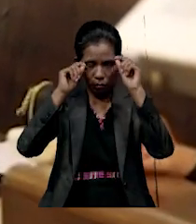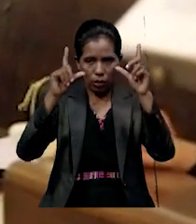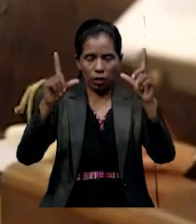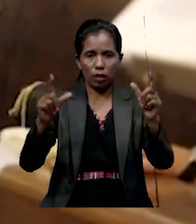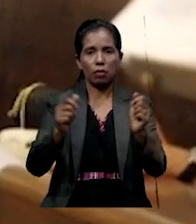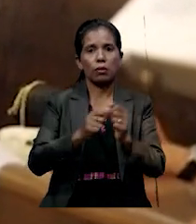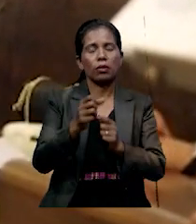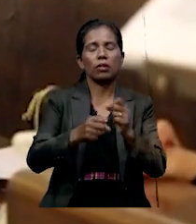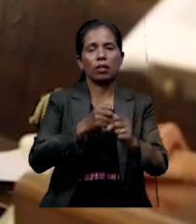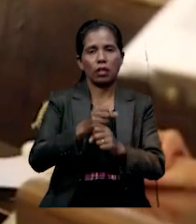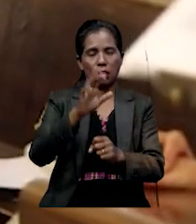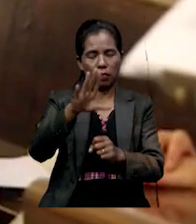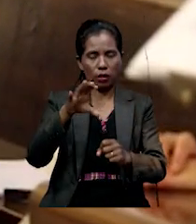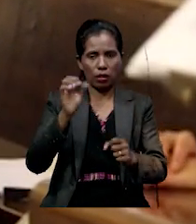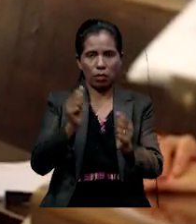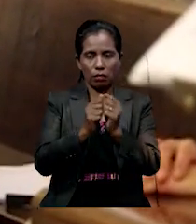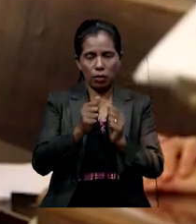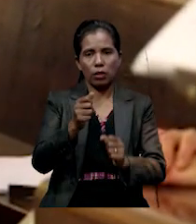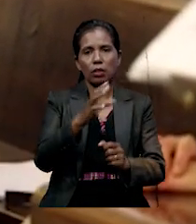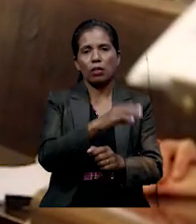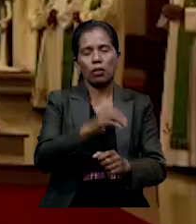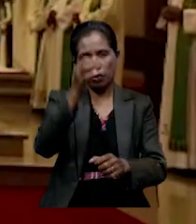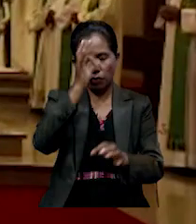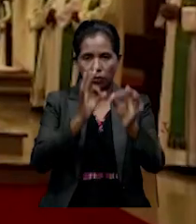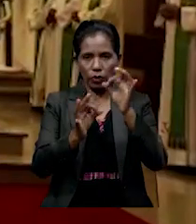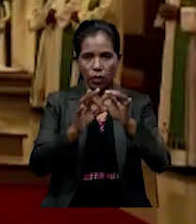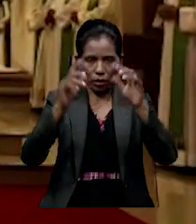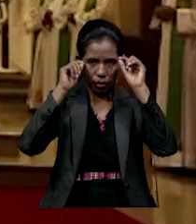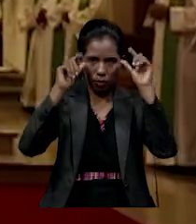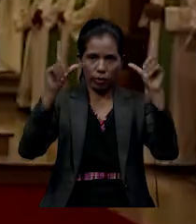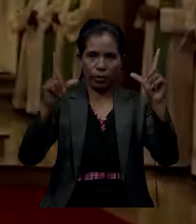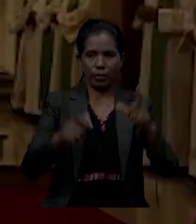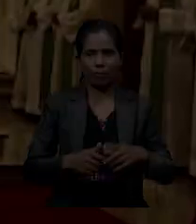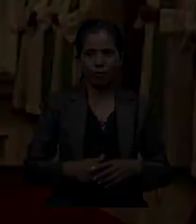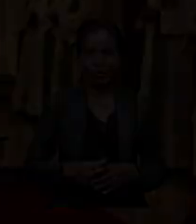makhametin unidade no fiar Timor Ong Nian. Equipo Cobertura, Gemen.